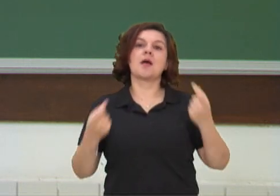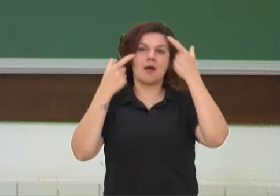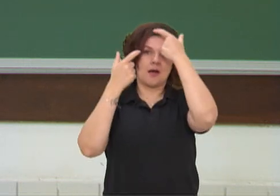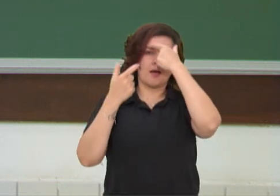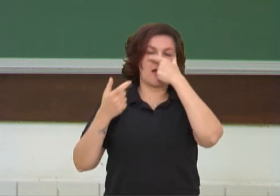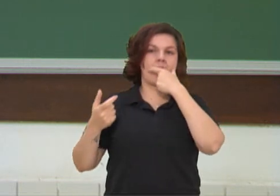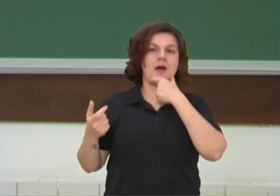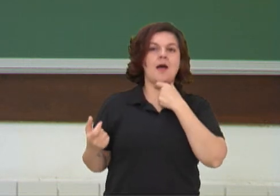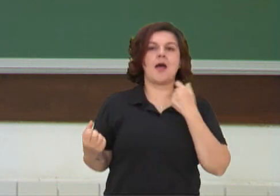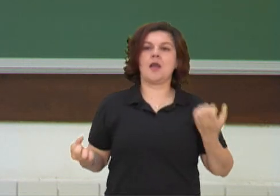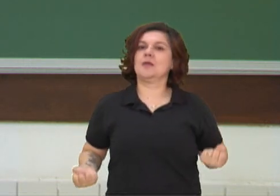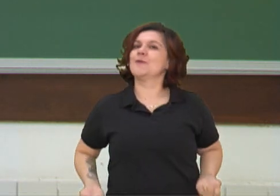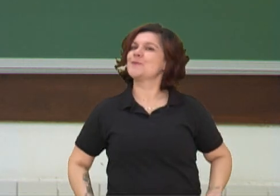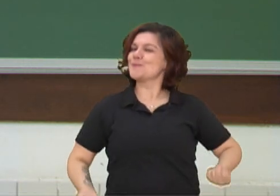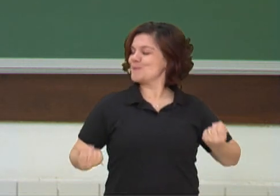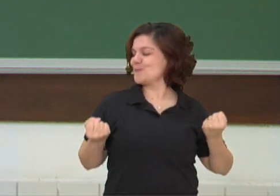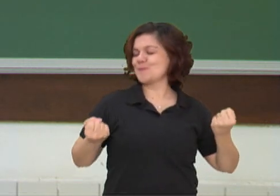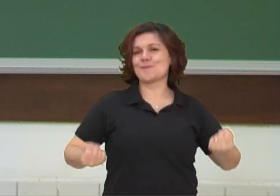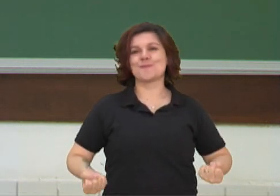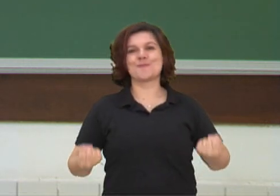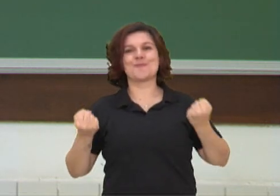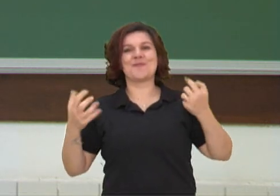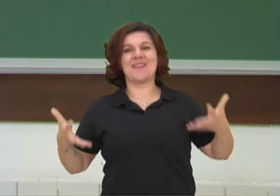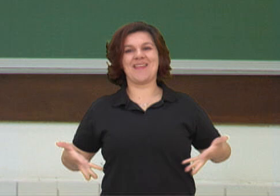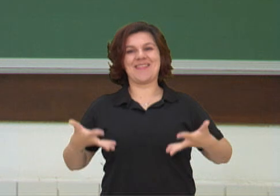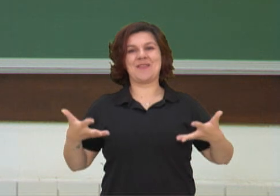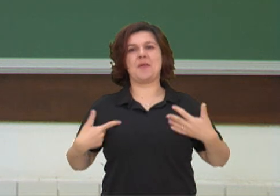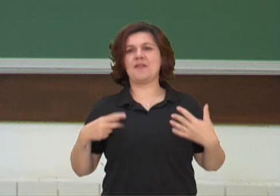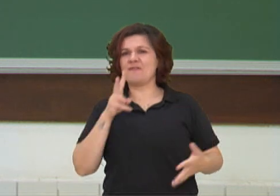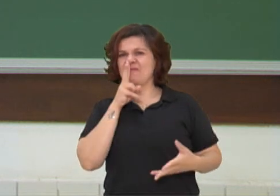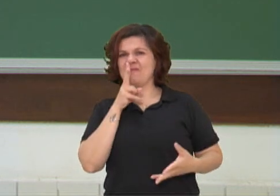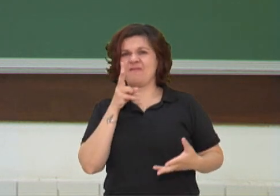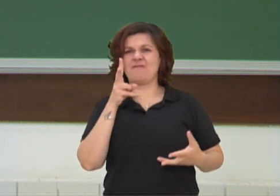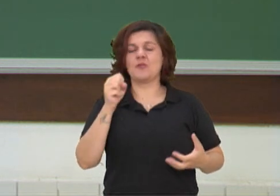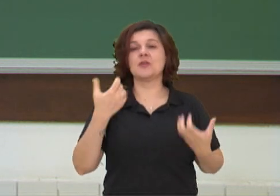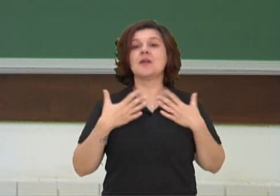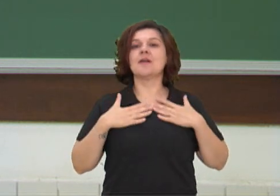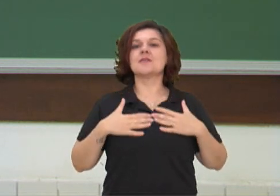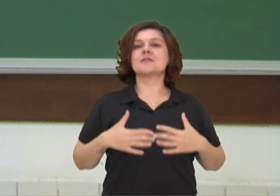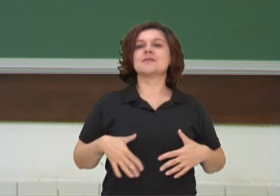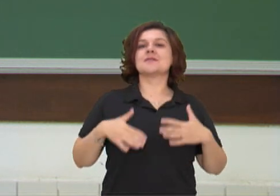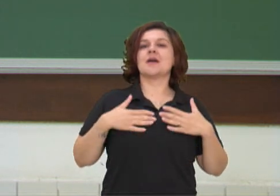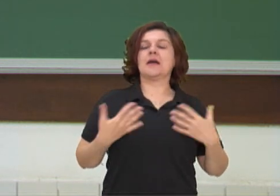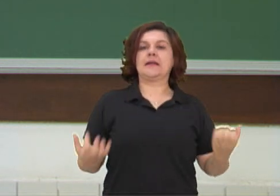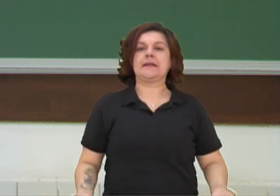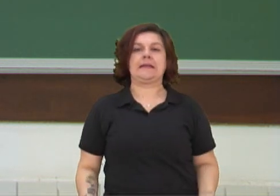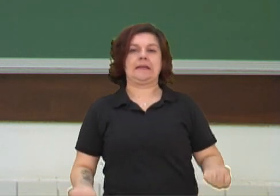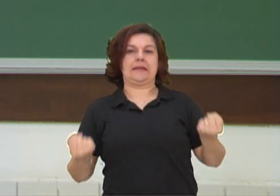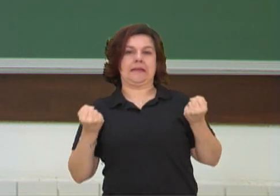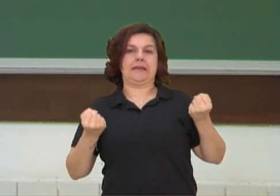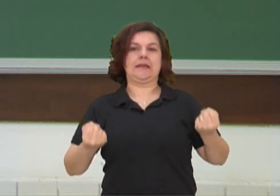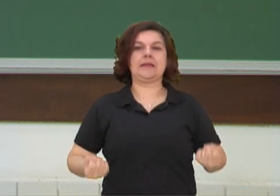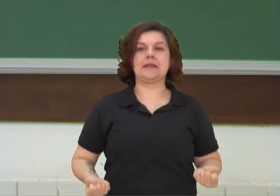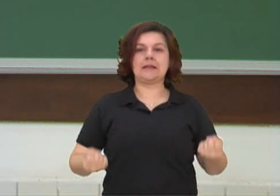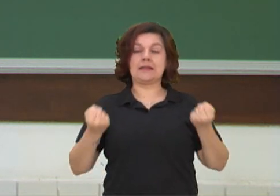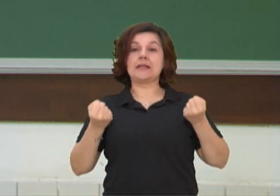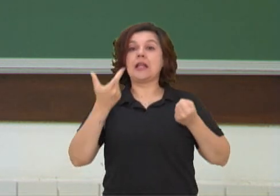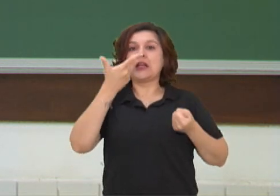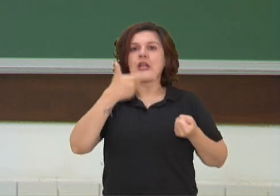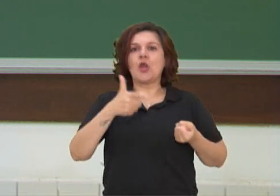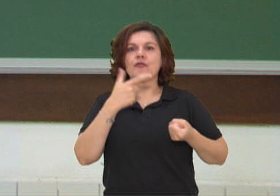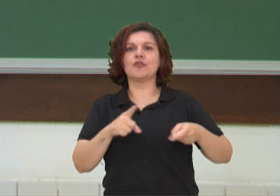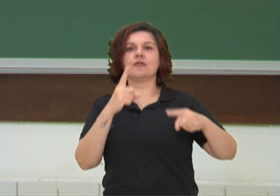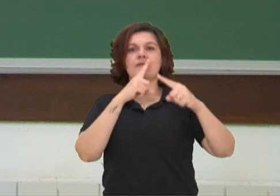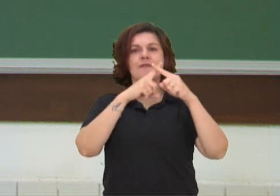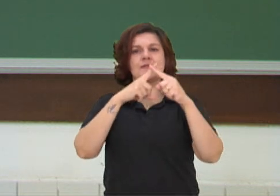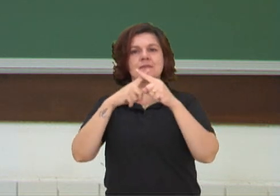com bastante disposição, elas vão estar ali com bastante força, vão estar ali descansadas e vão conseguir fazer ali as repetições